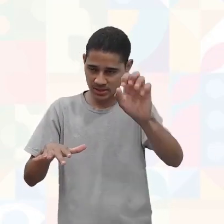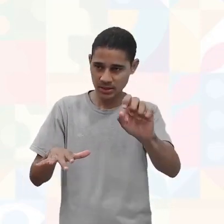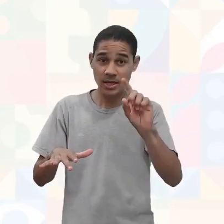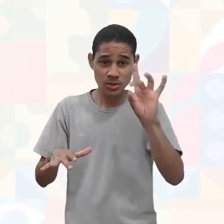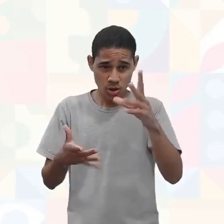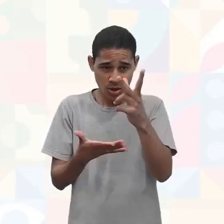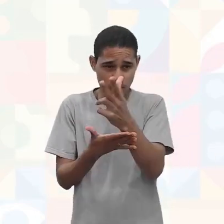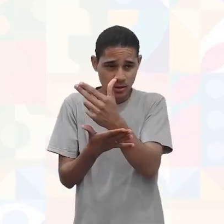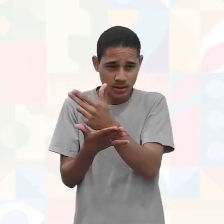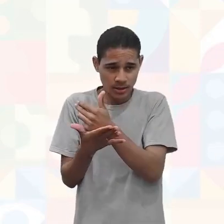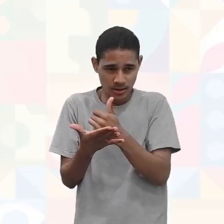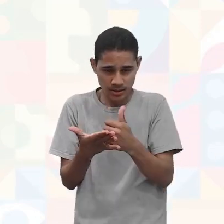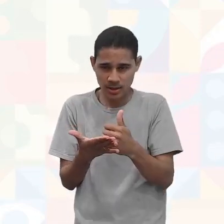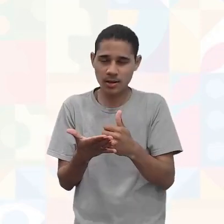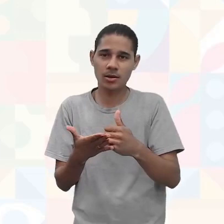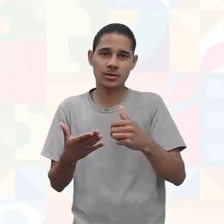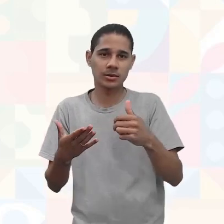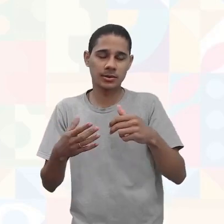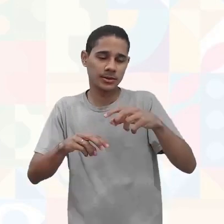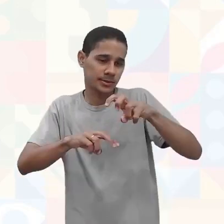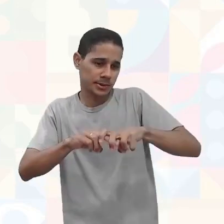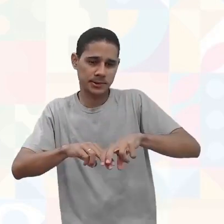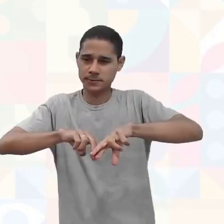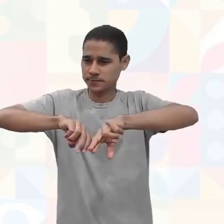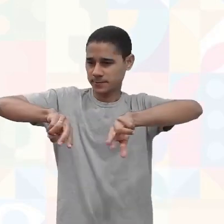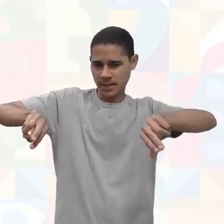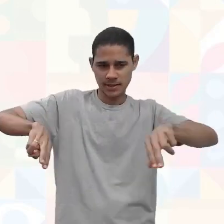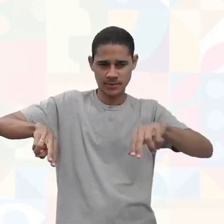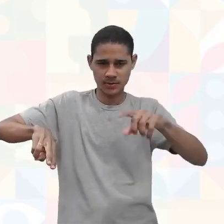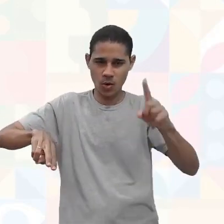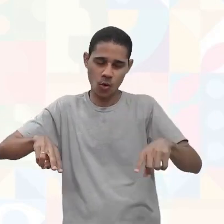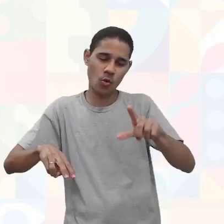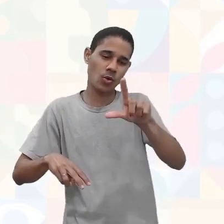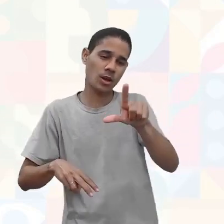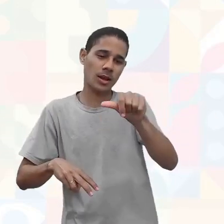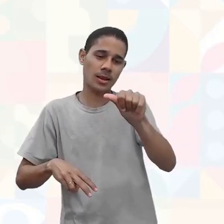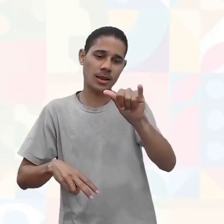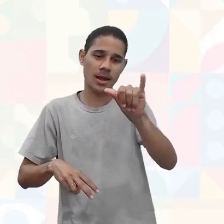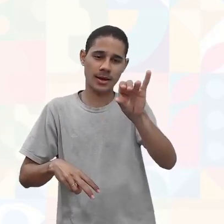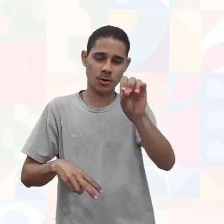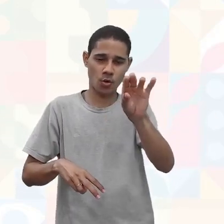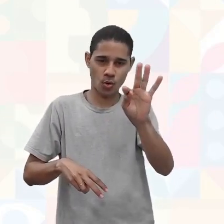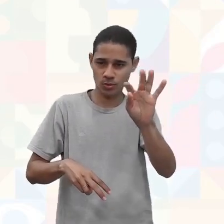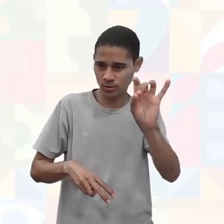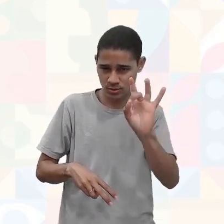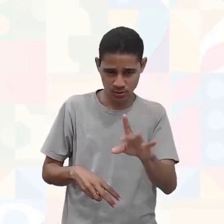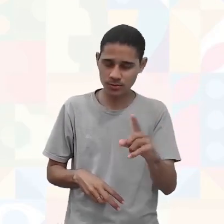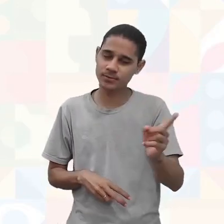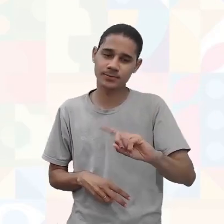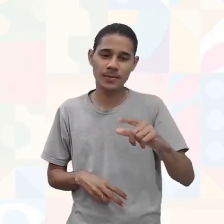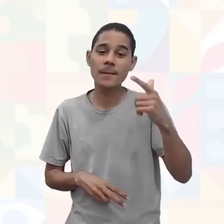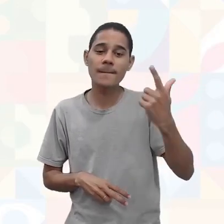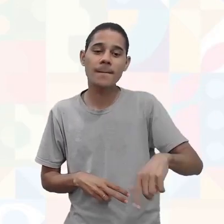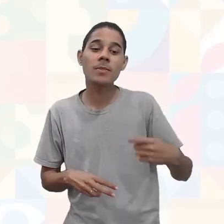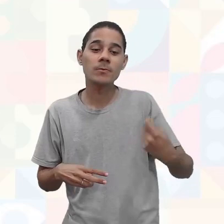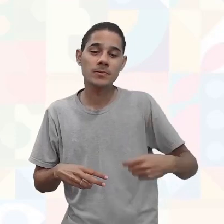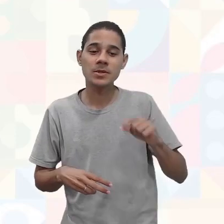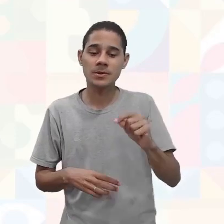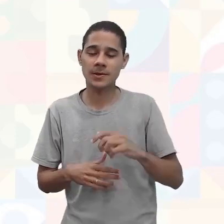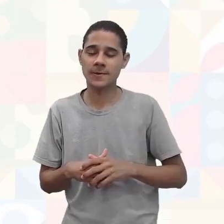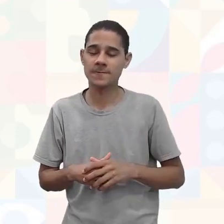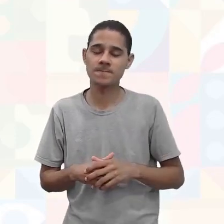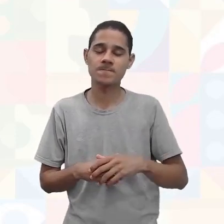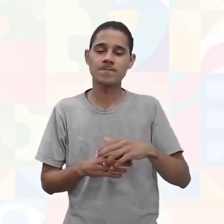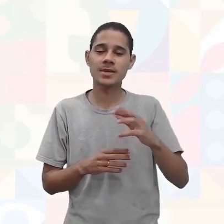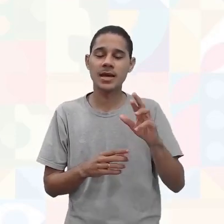de imóvel e não é só o layout, como a gente já conversou nas outras aulas. Ela também precisa de uma